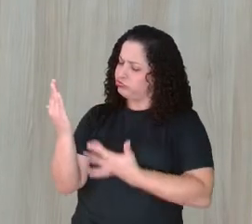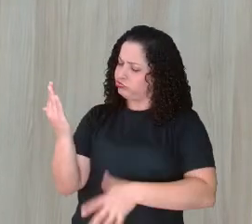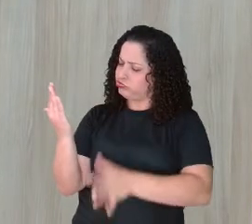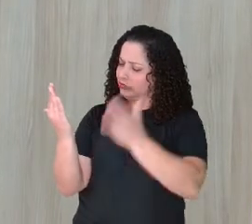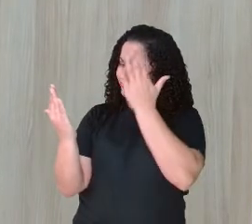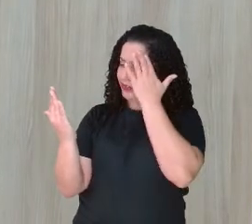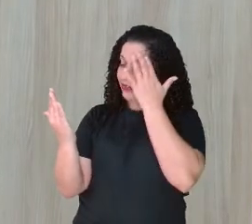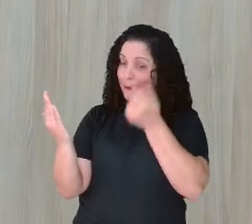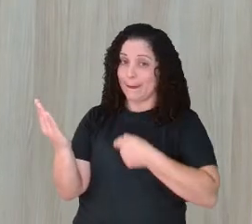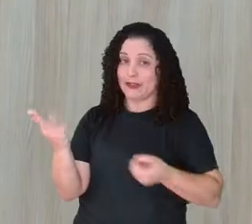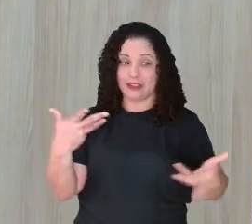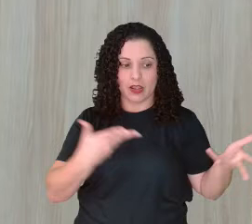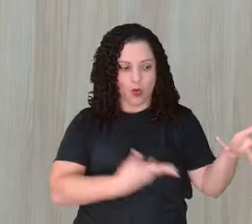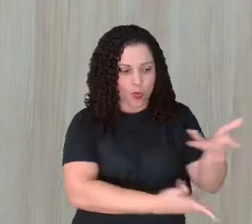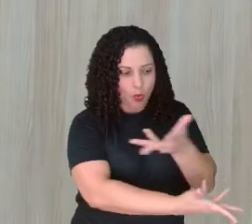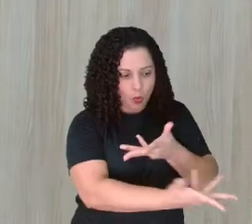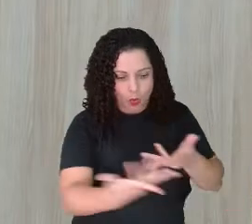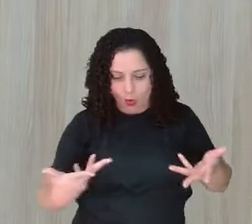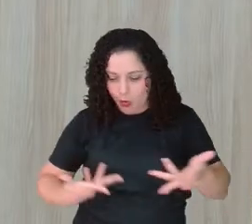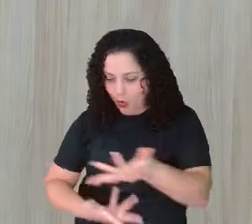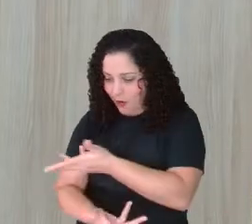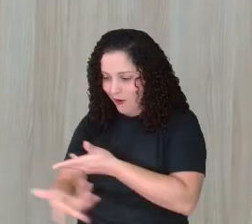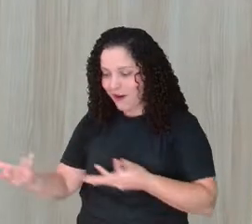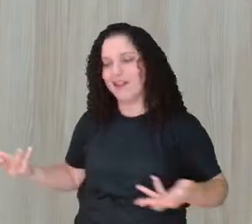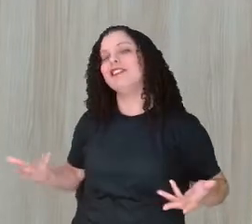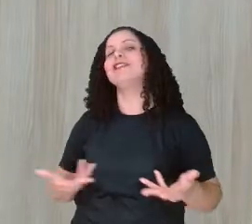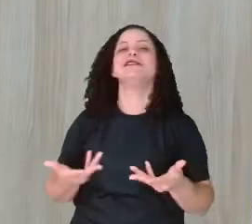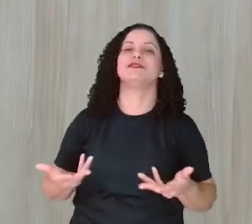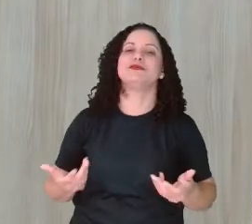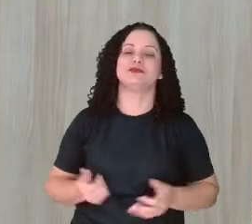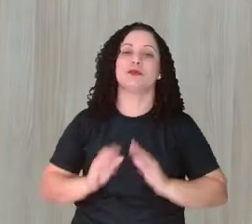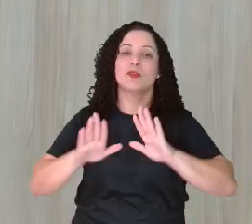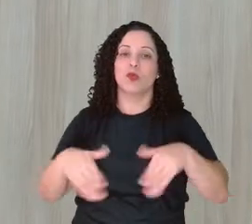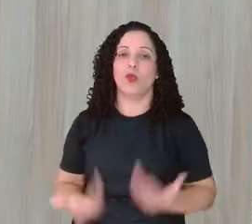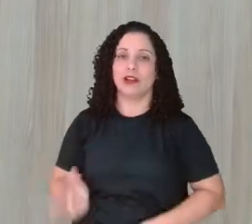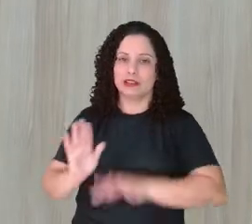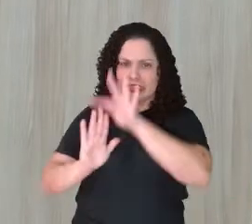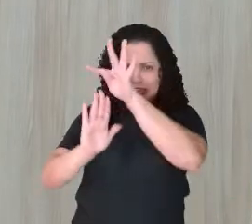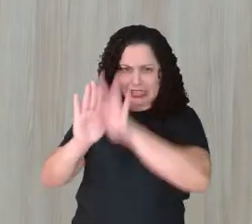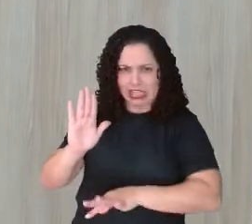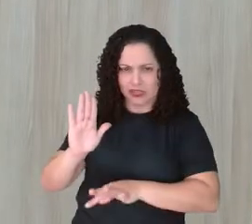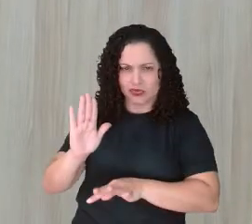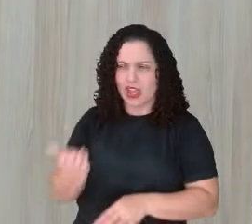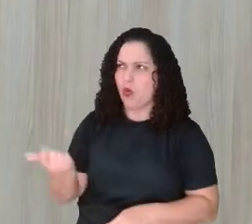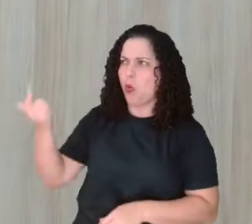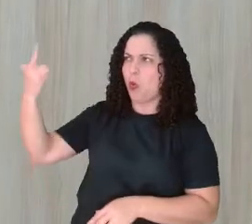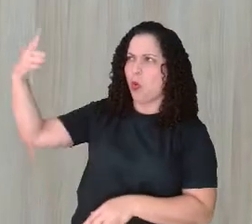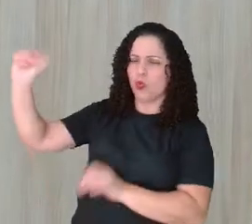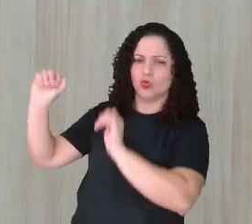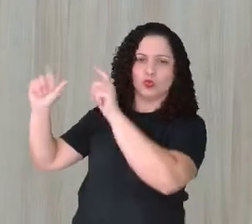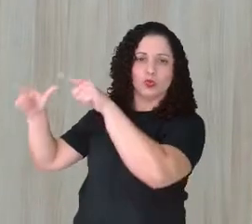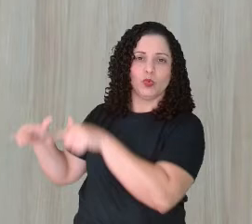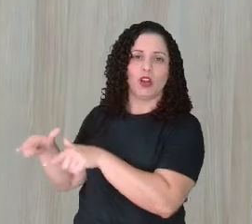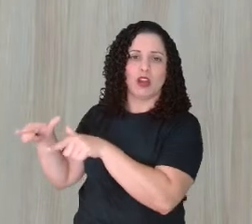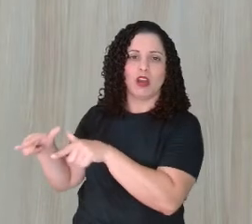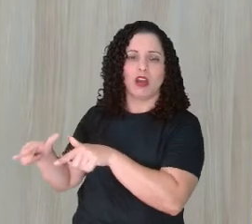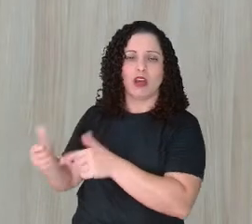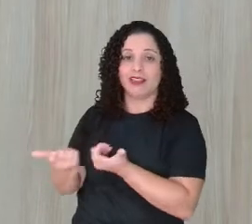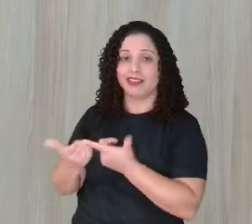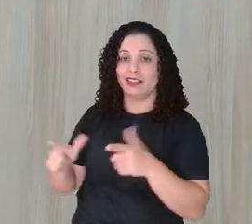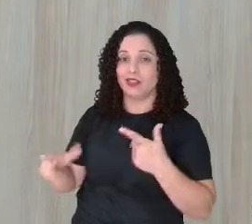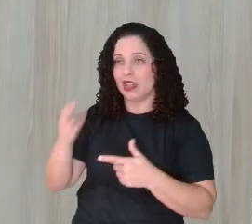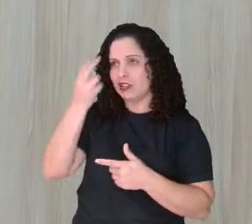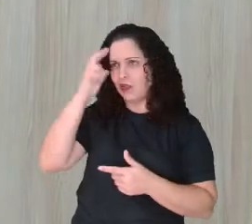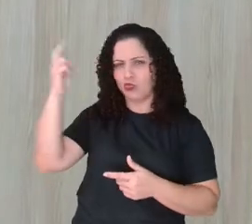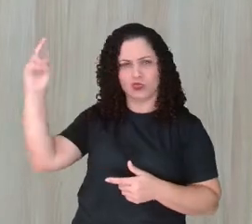entre autor, texto e leitor. Quando a gente pega um texto de outro lugar, mas a gente não tem essa